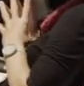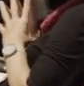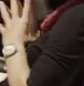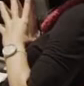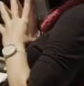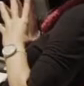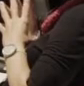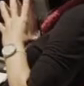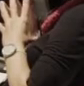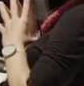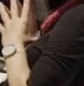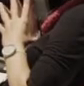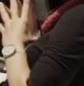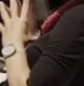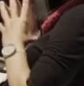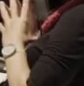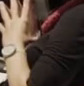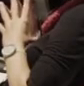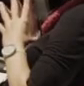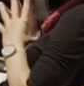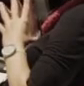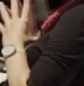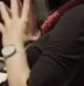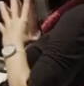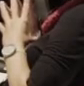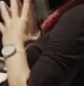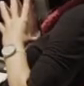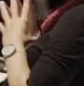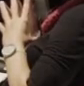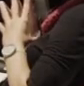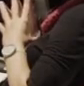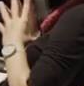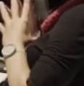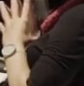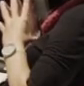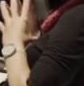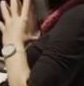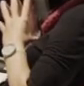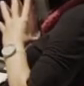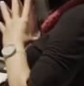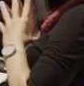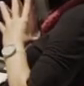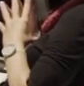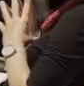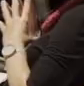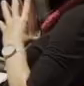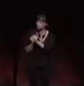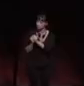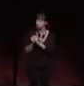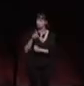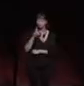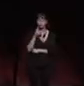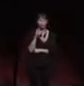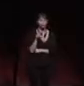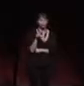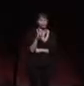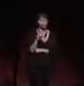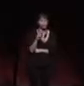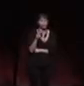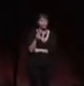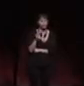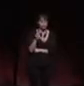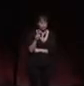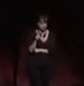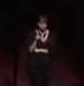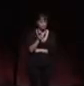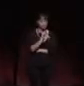sozinho. Acho que a gente precisa se juntar, né? O que a Dolores e a Tereza fizeram, né? De se juntar para fazer